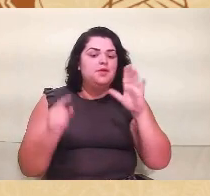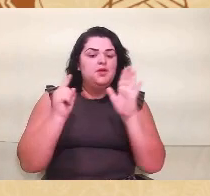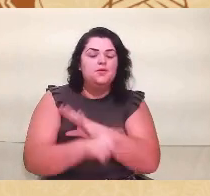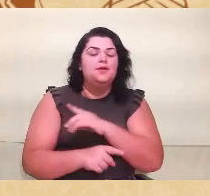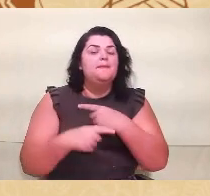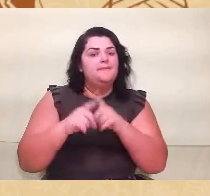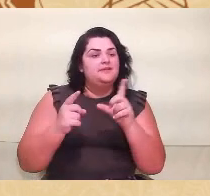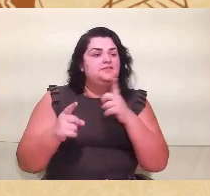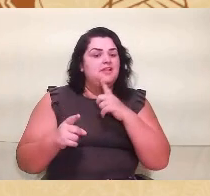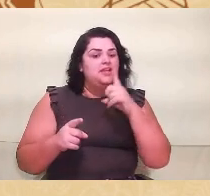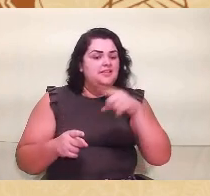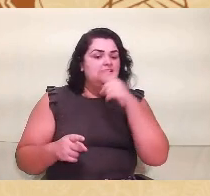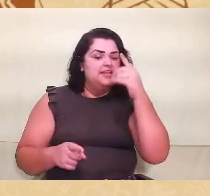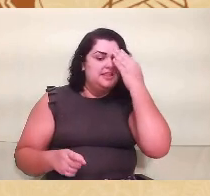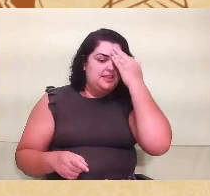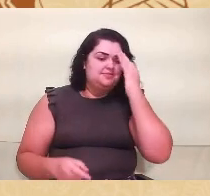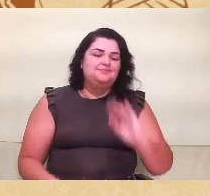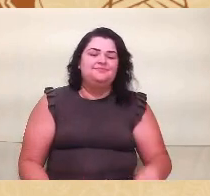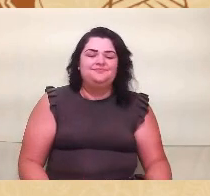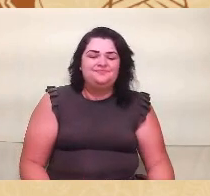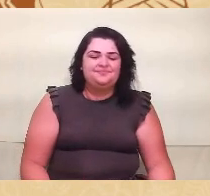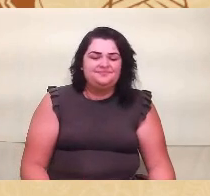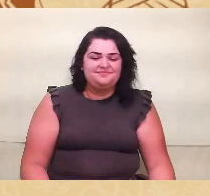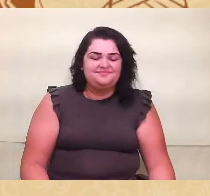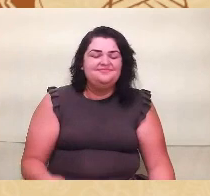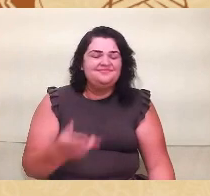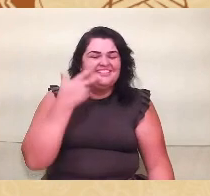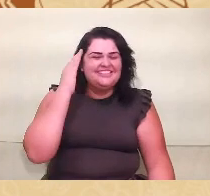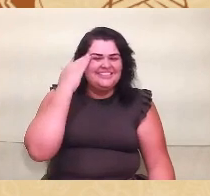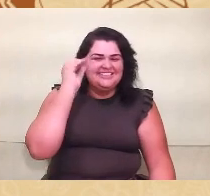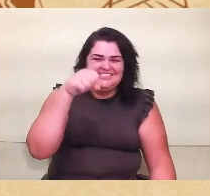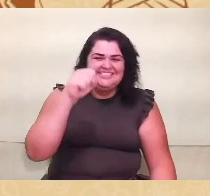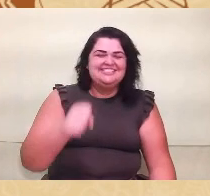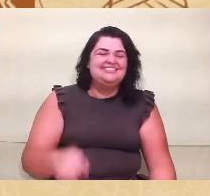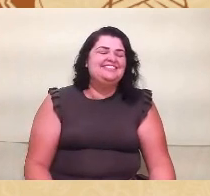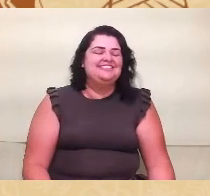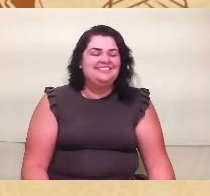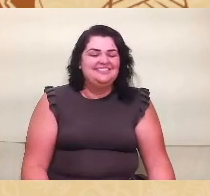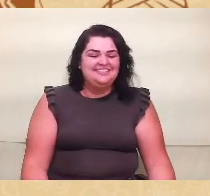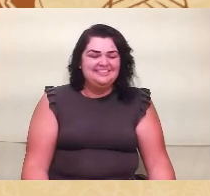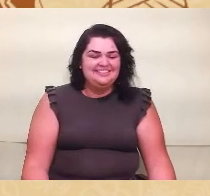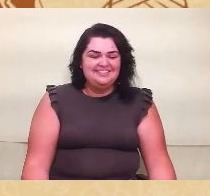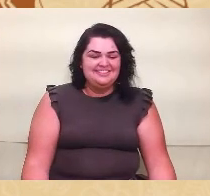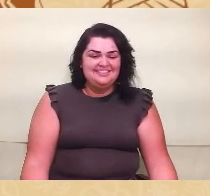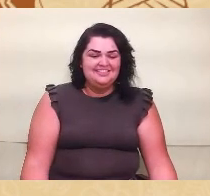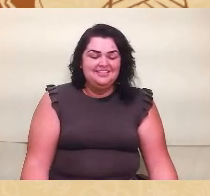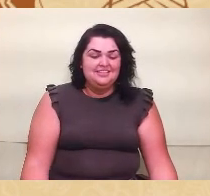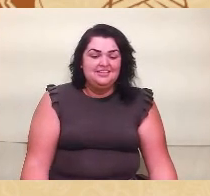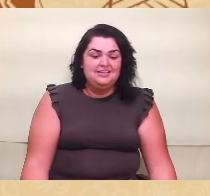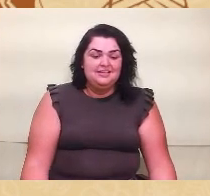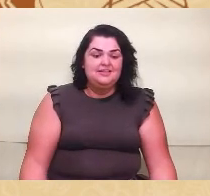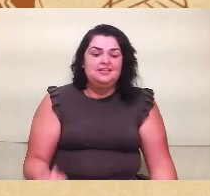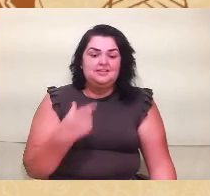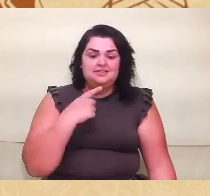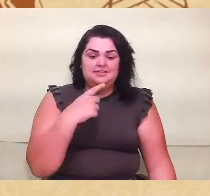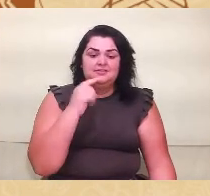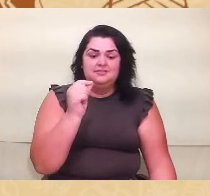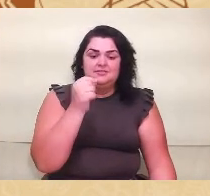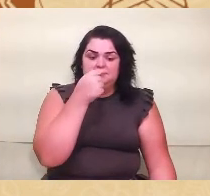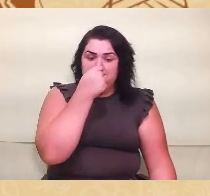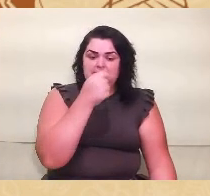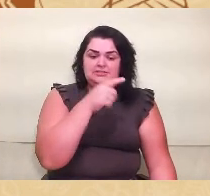você entendeu. Entendi, com certeza. Entendi. Até porque eu tenho um sobrinho